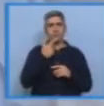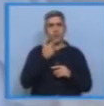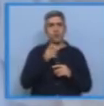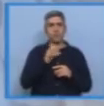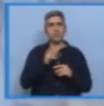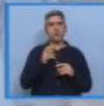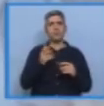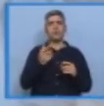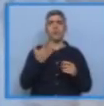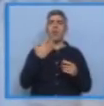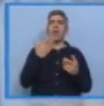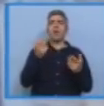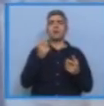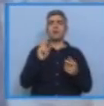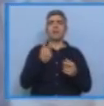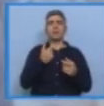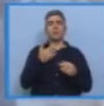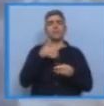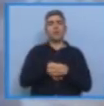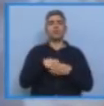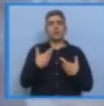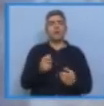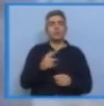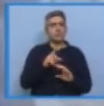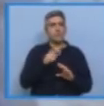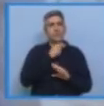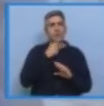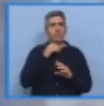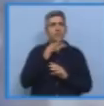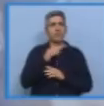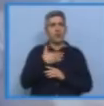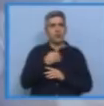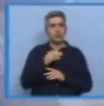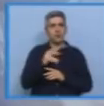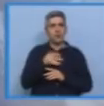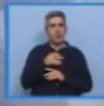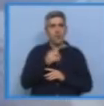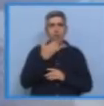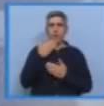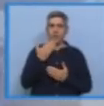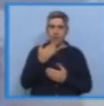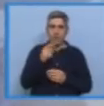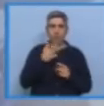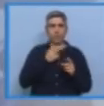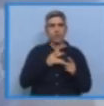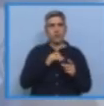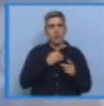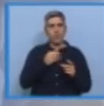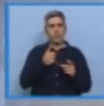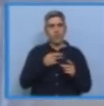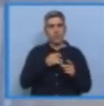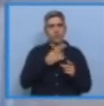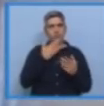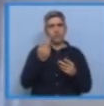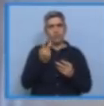com alguma ligeireza ou rapidez. Padre Fernando Sampaio, muito obrigado. Dr. Ricardo Batista, obrigado a ambos